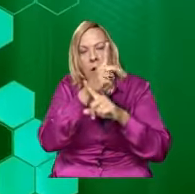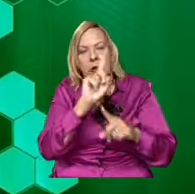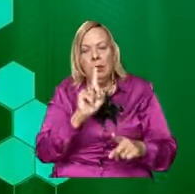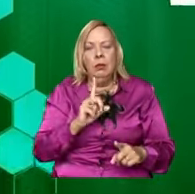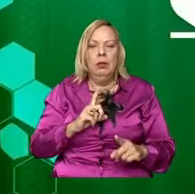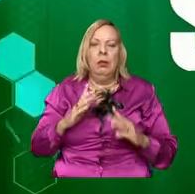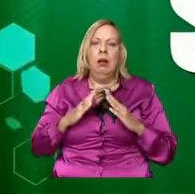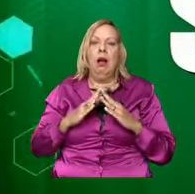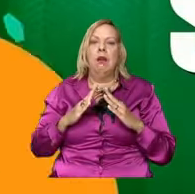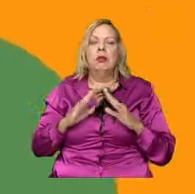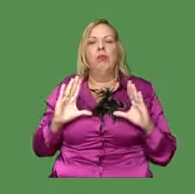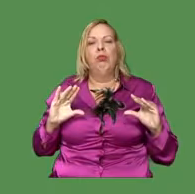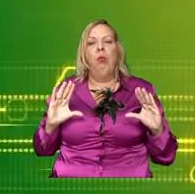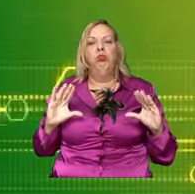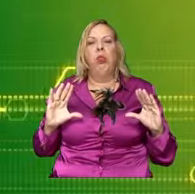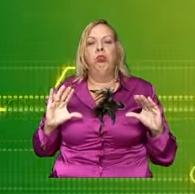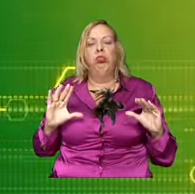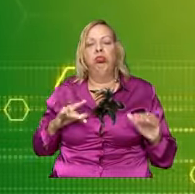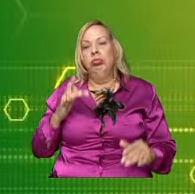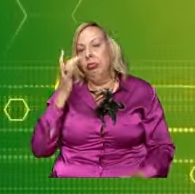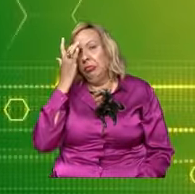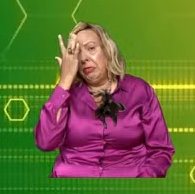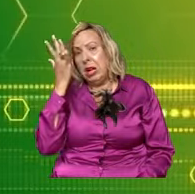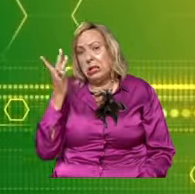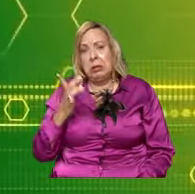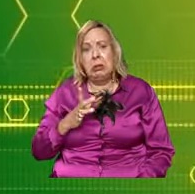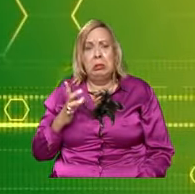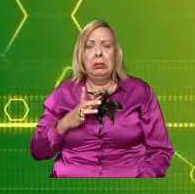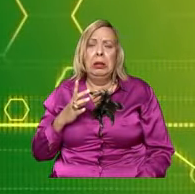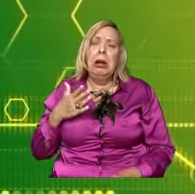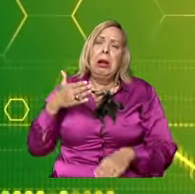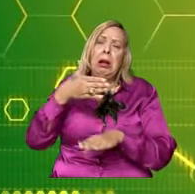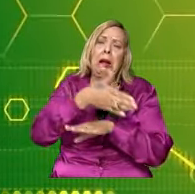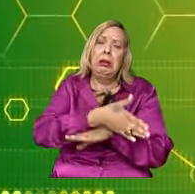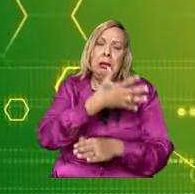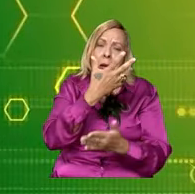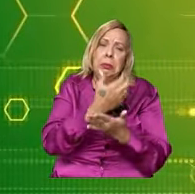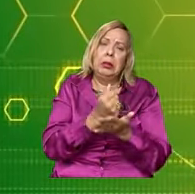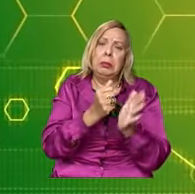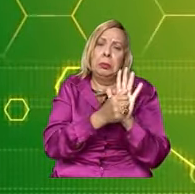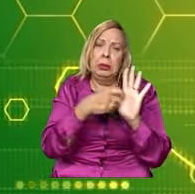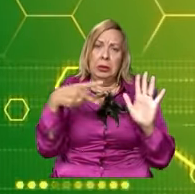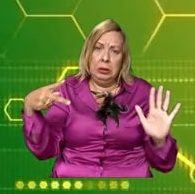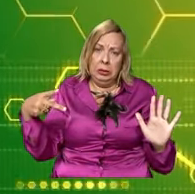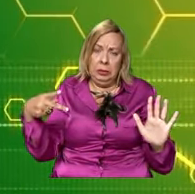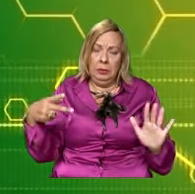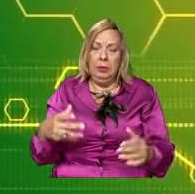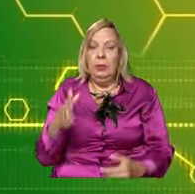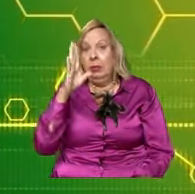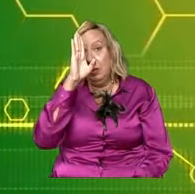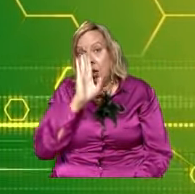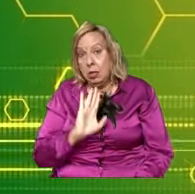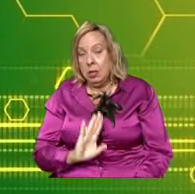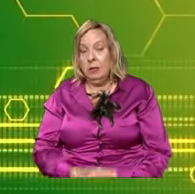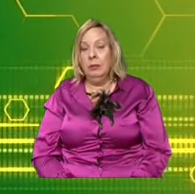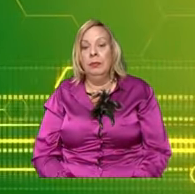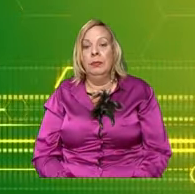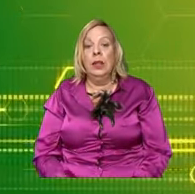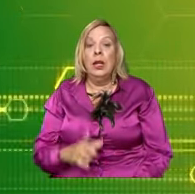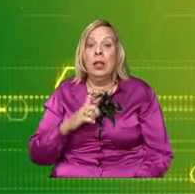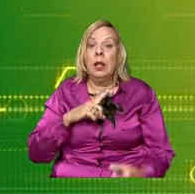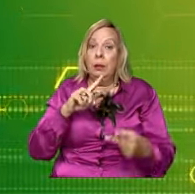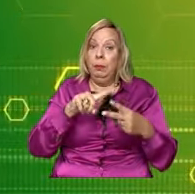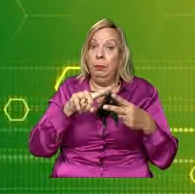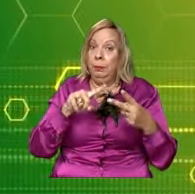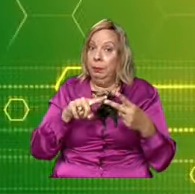fácil, rápido e seguro. Acesse a loja do seu celular e baixe o aplicativo Caju Cap gratuitamente. Você tem três